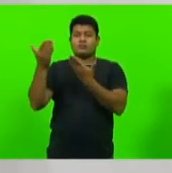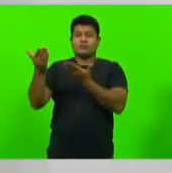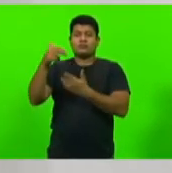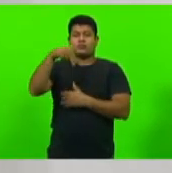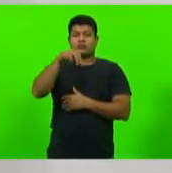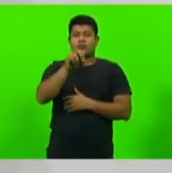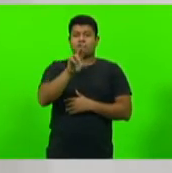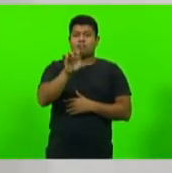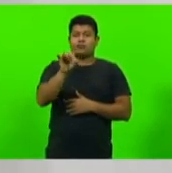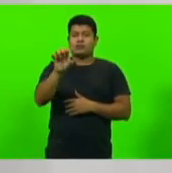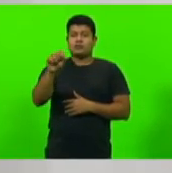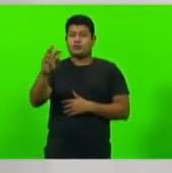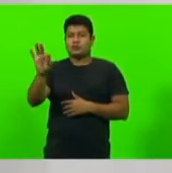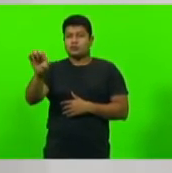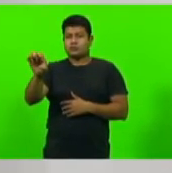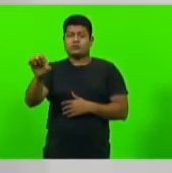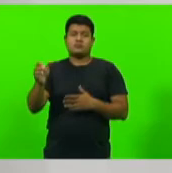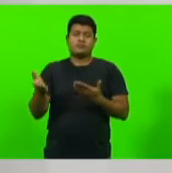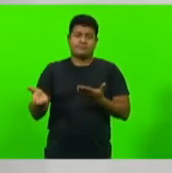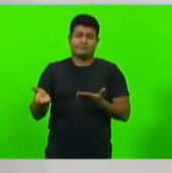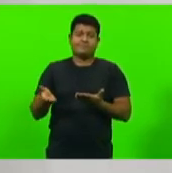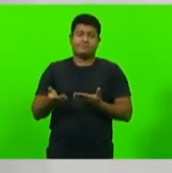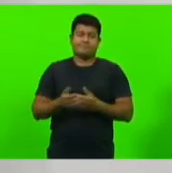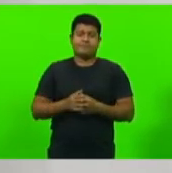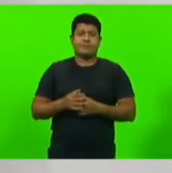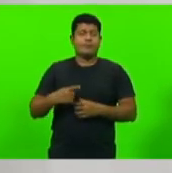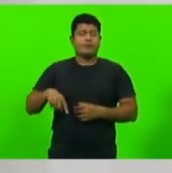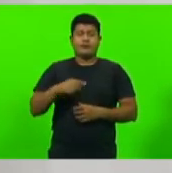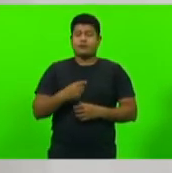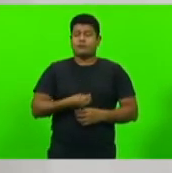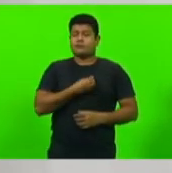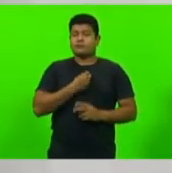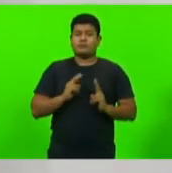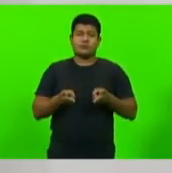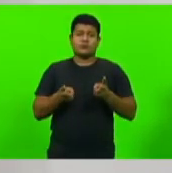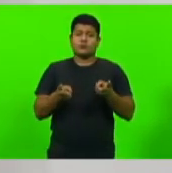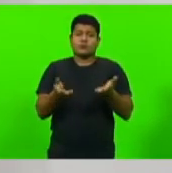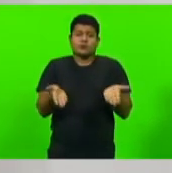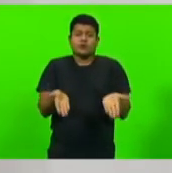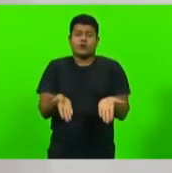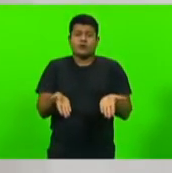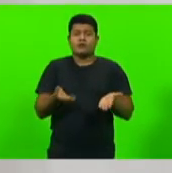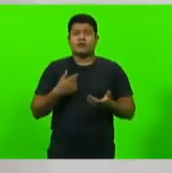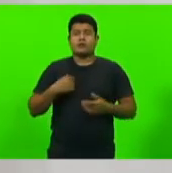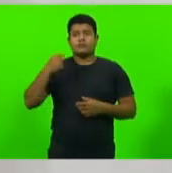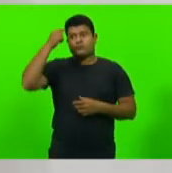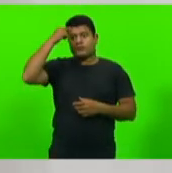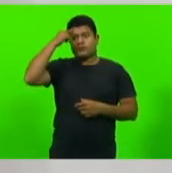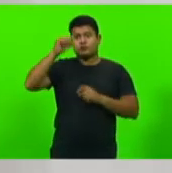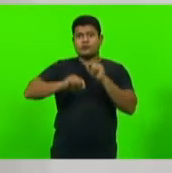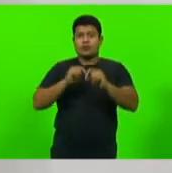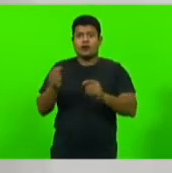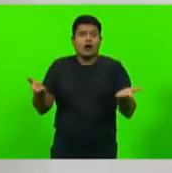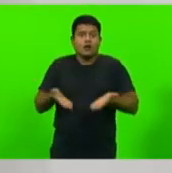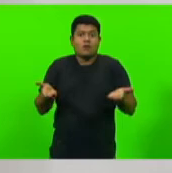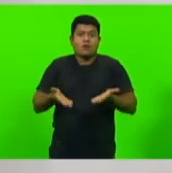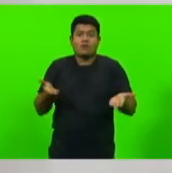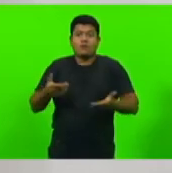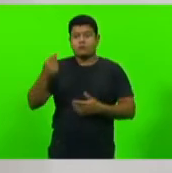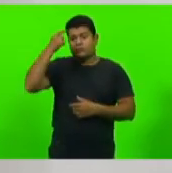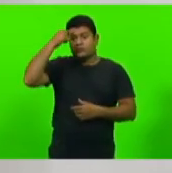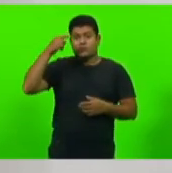vivendo isso aqui continuadamente. E não dá mais só para a gente ficar pensando numa ação emergencial de curto